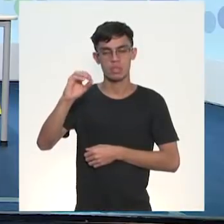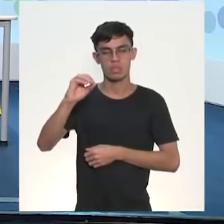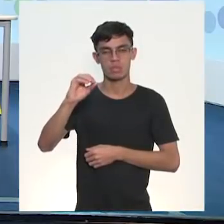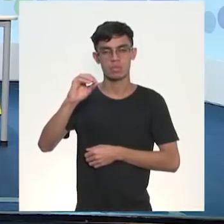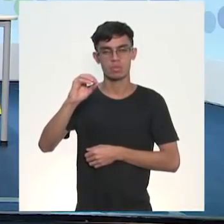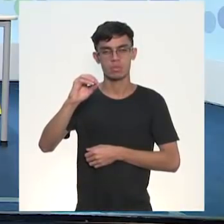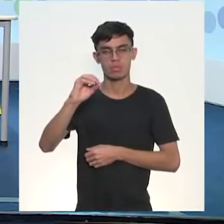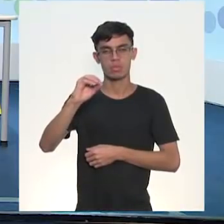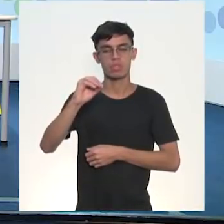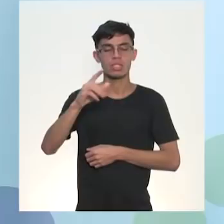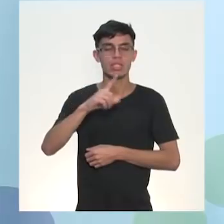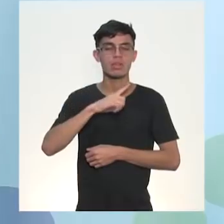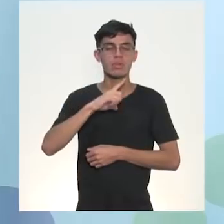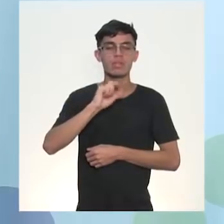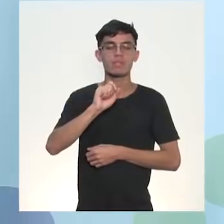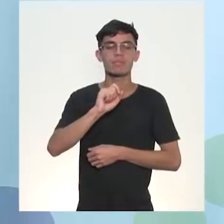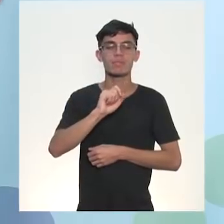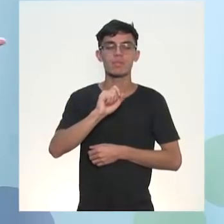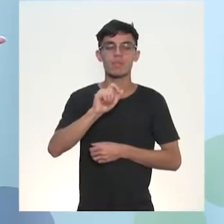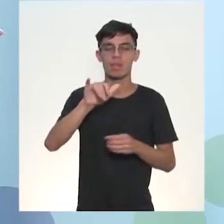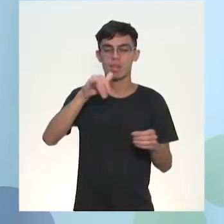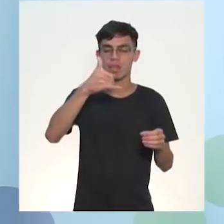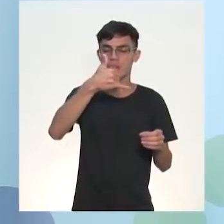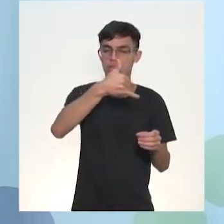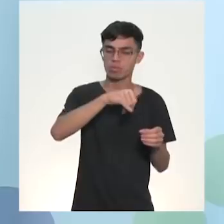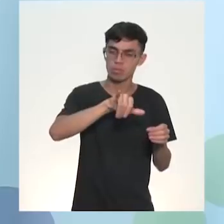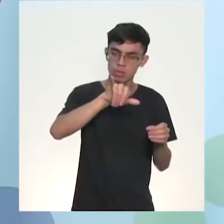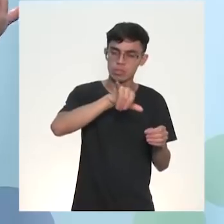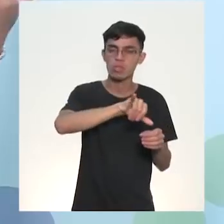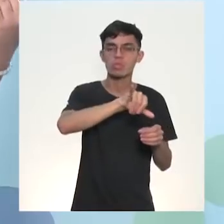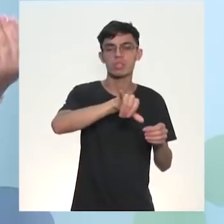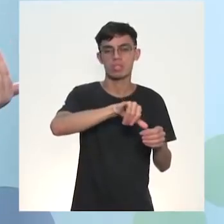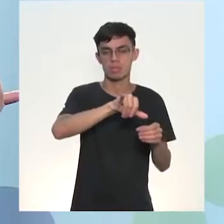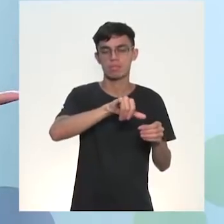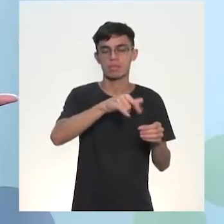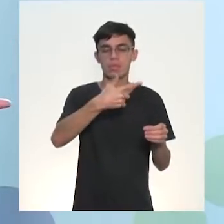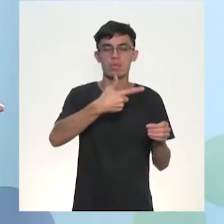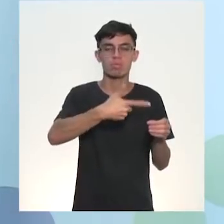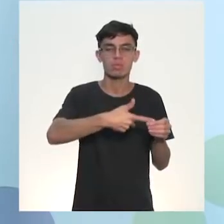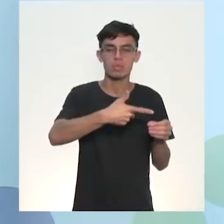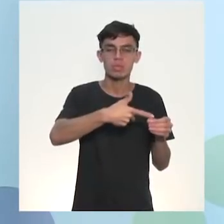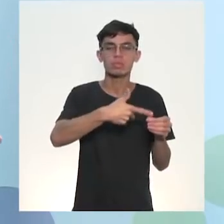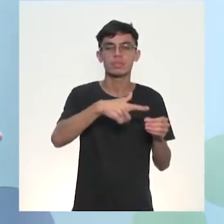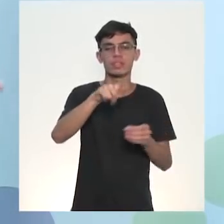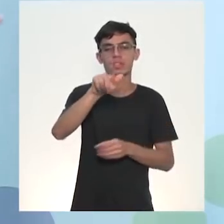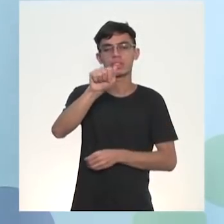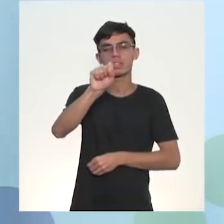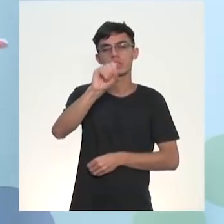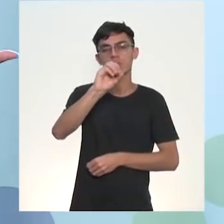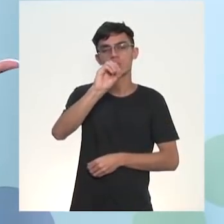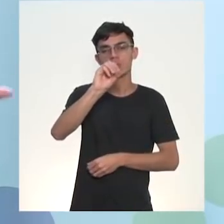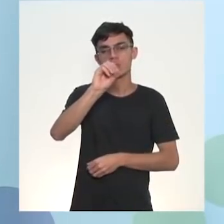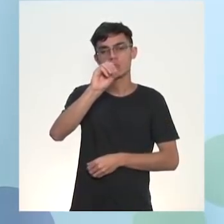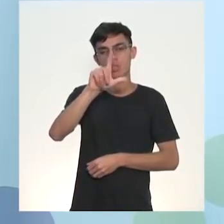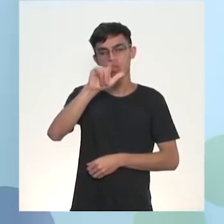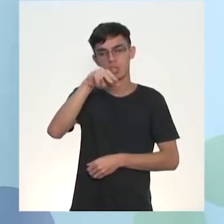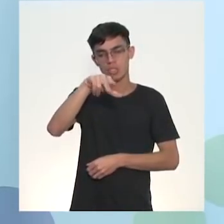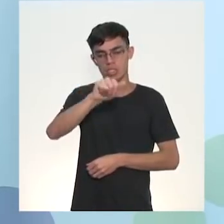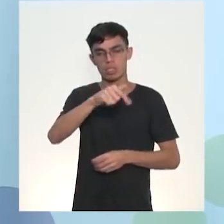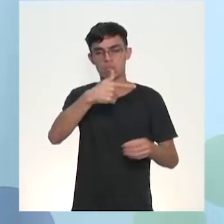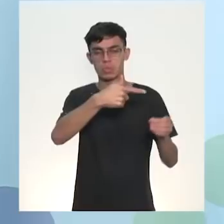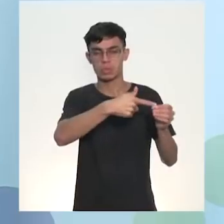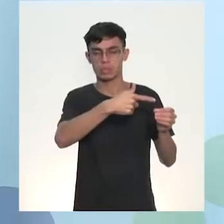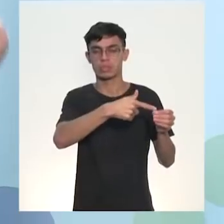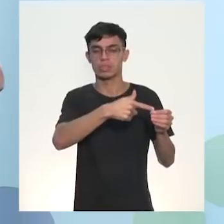mais eficiência energética. Só que aí lembrando que a gente tem que ver como é produzida a gasolina. Então, para eu falar que a